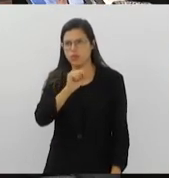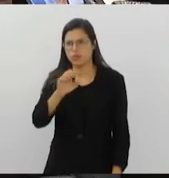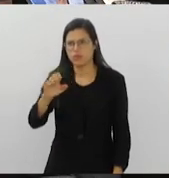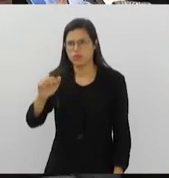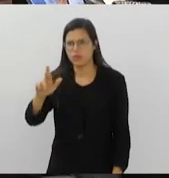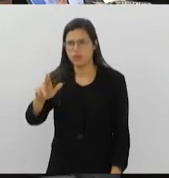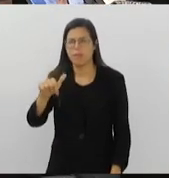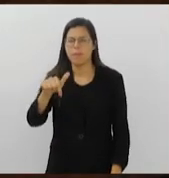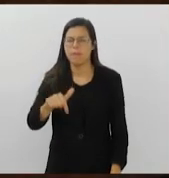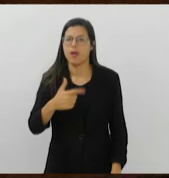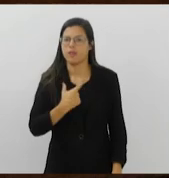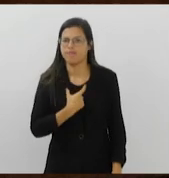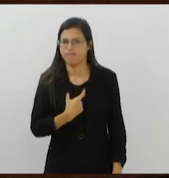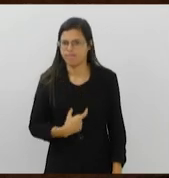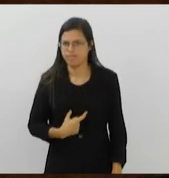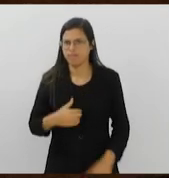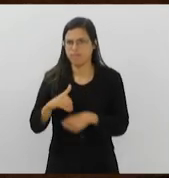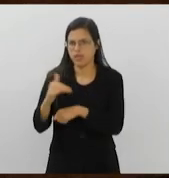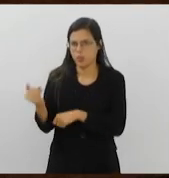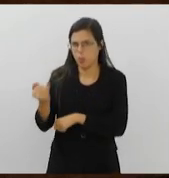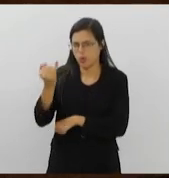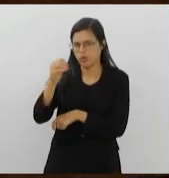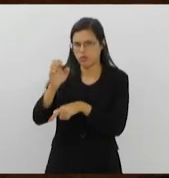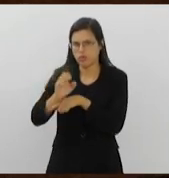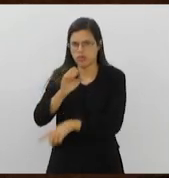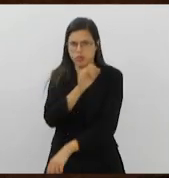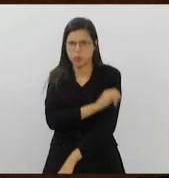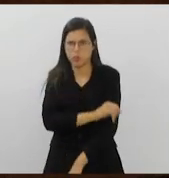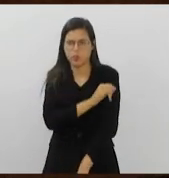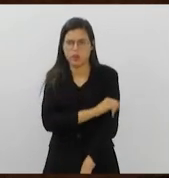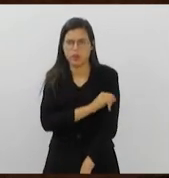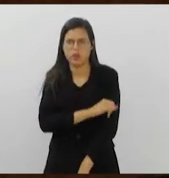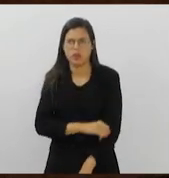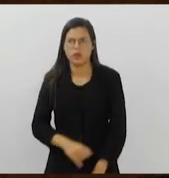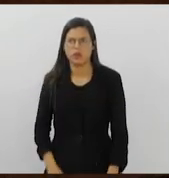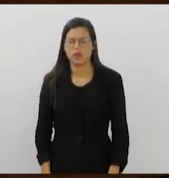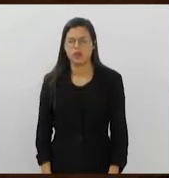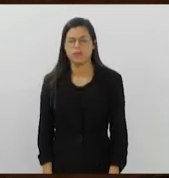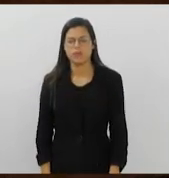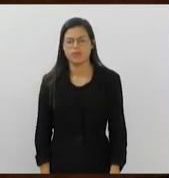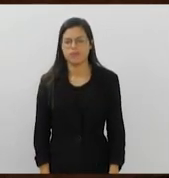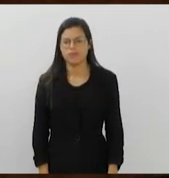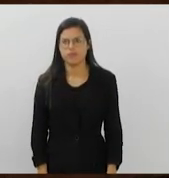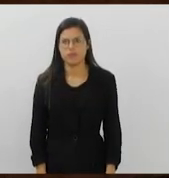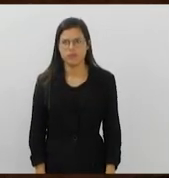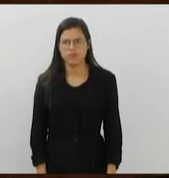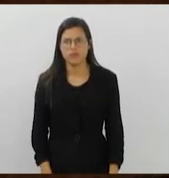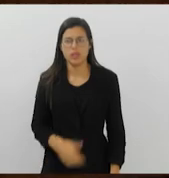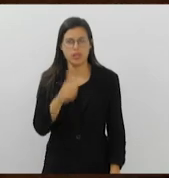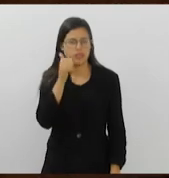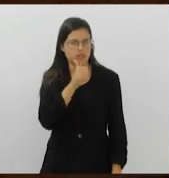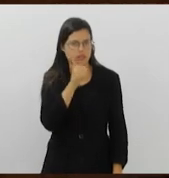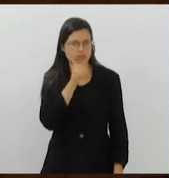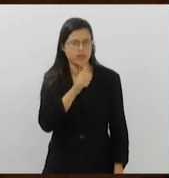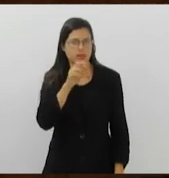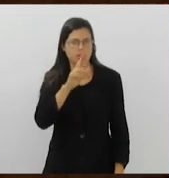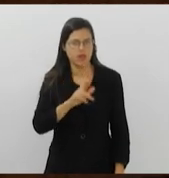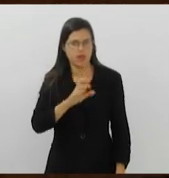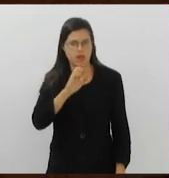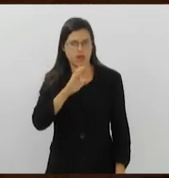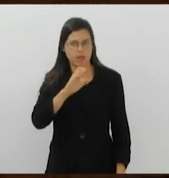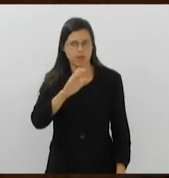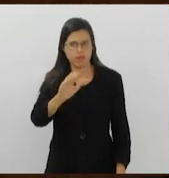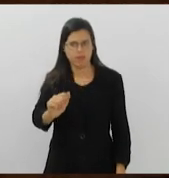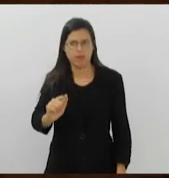importante, a comenda mais importante do Estado do Rio de Janeiro, realmente para essa grande mulher, né, a Rebeca,